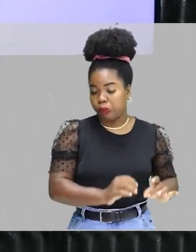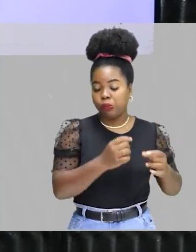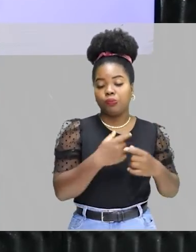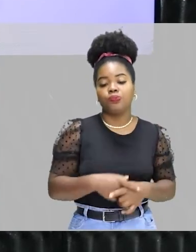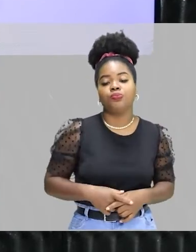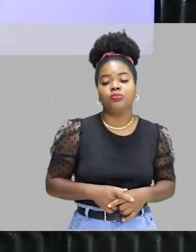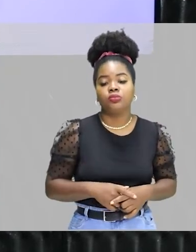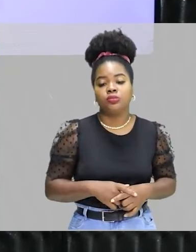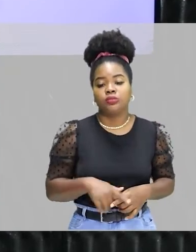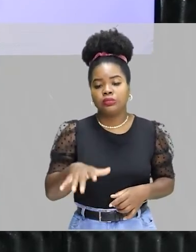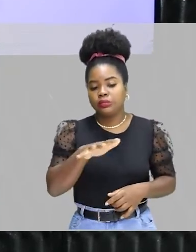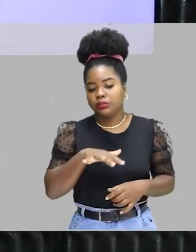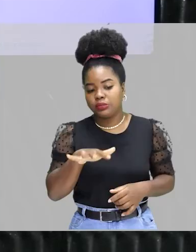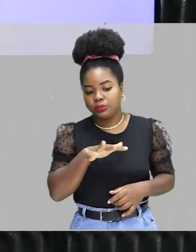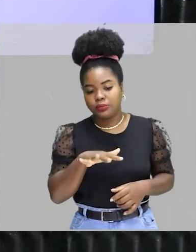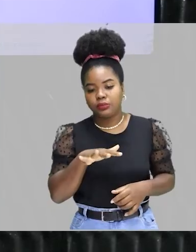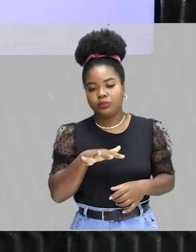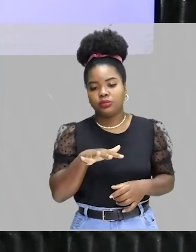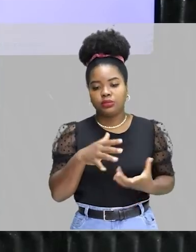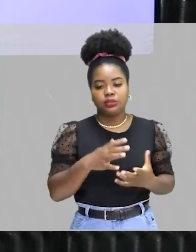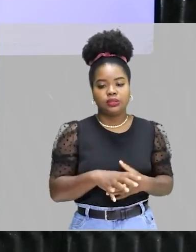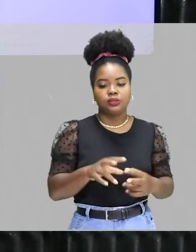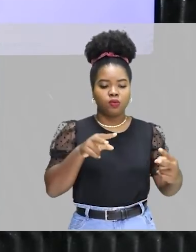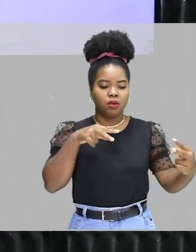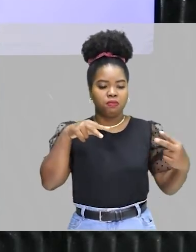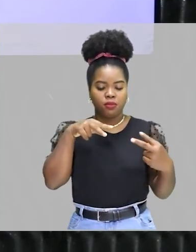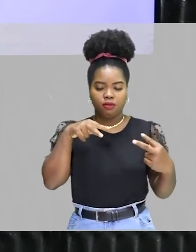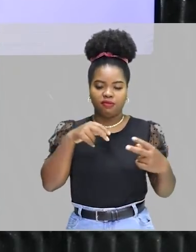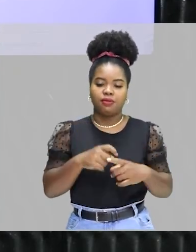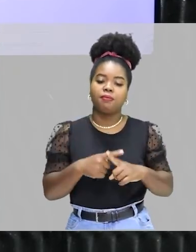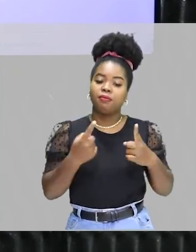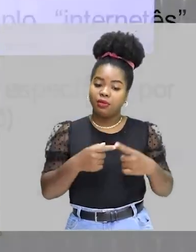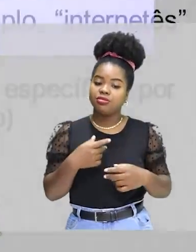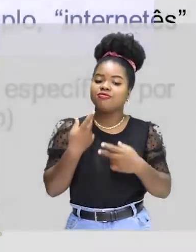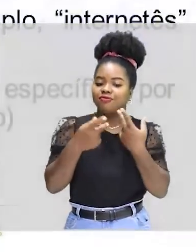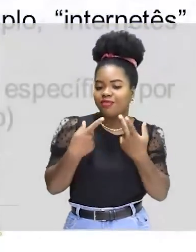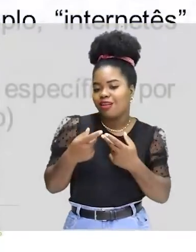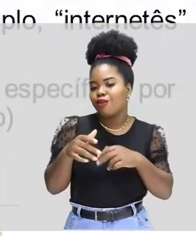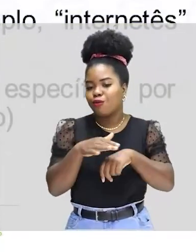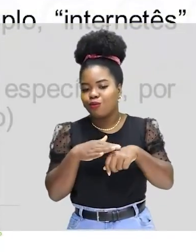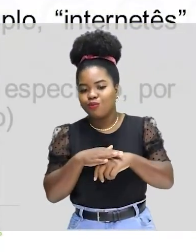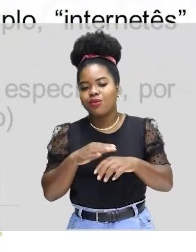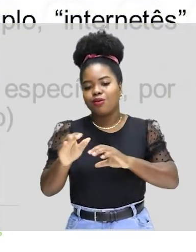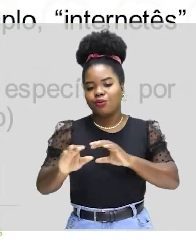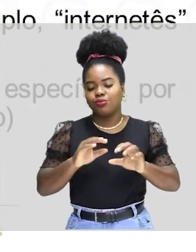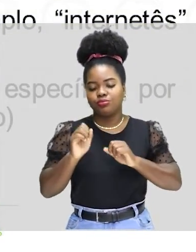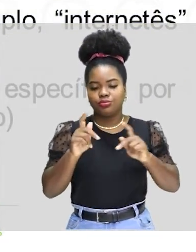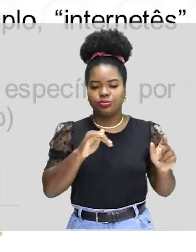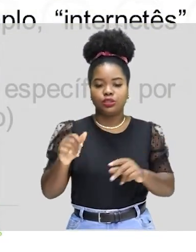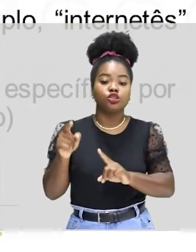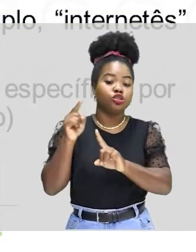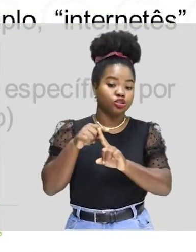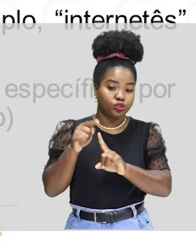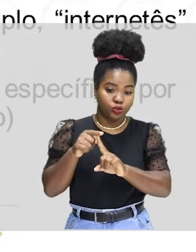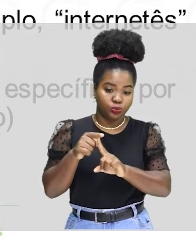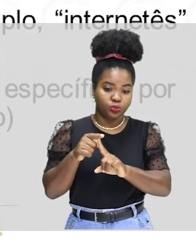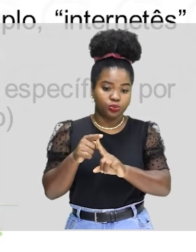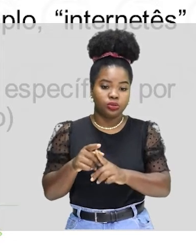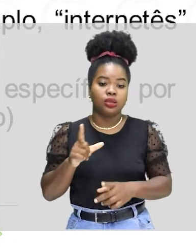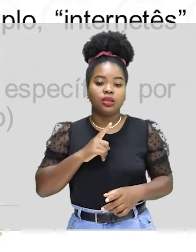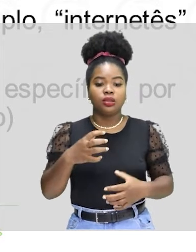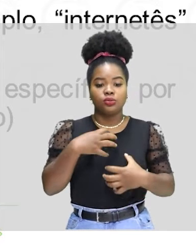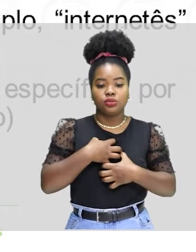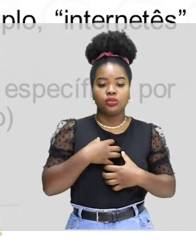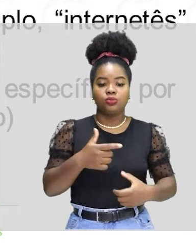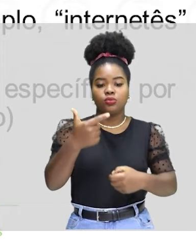mesmo num ambiente que não é o virtual, mas a gente já fala, né? Tipos de neologismo, para encerrar, o semântico